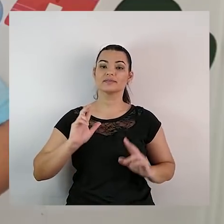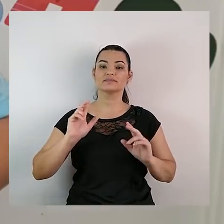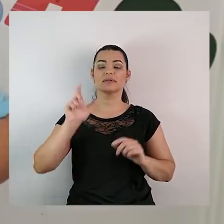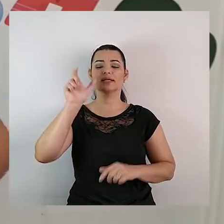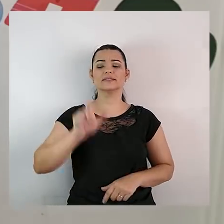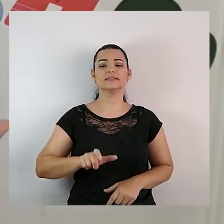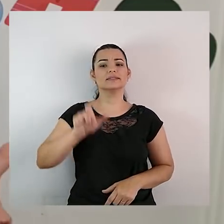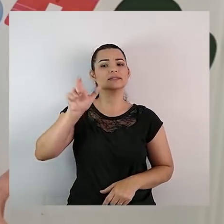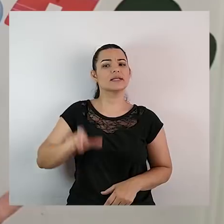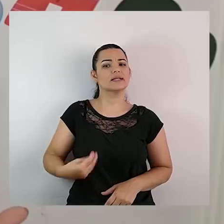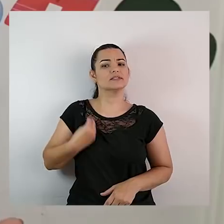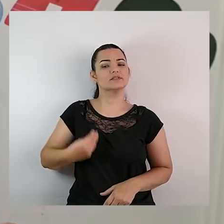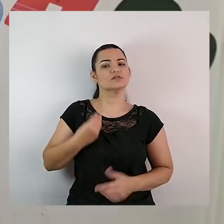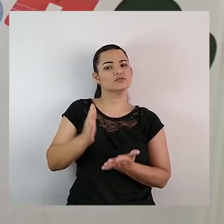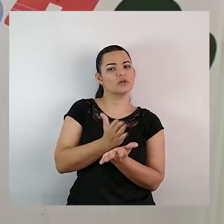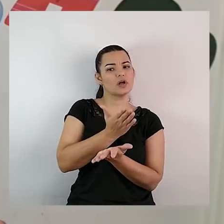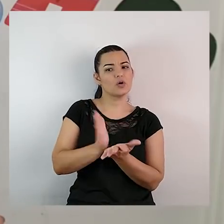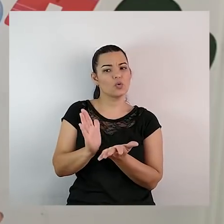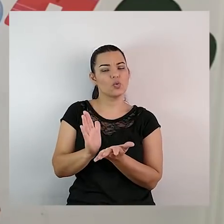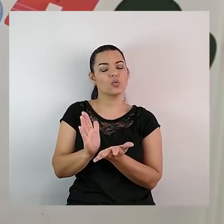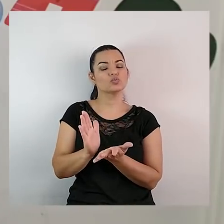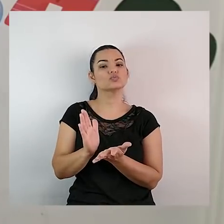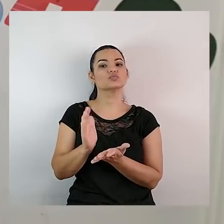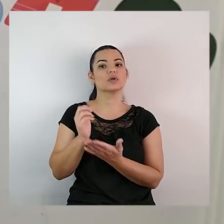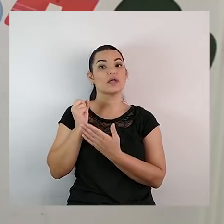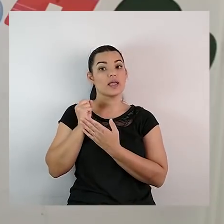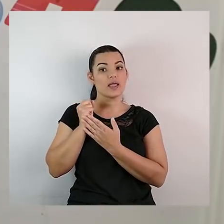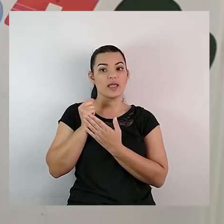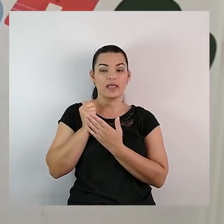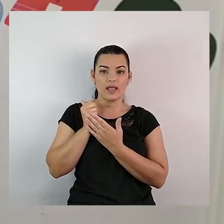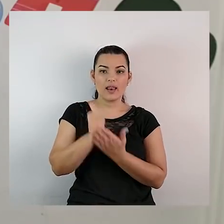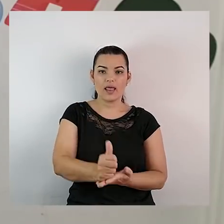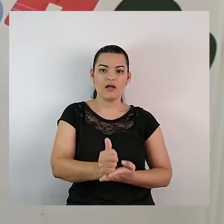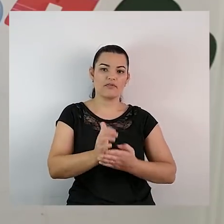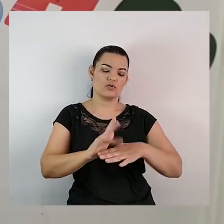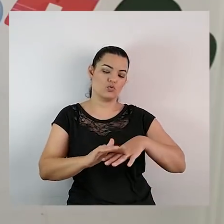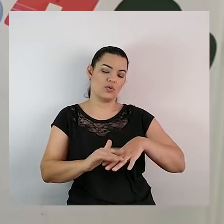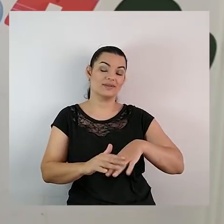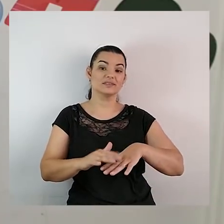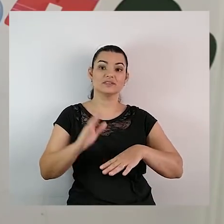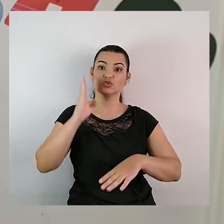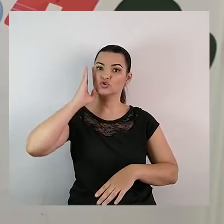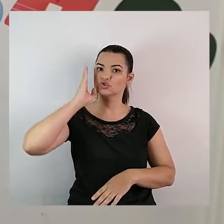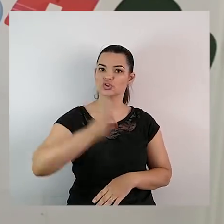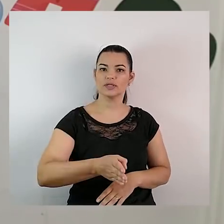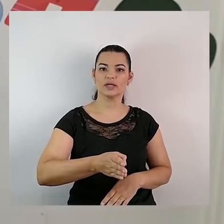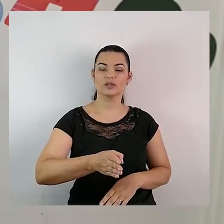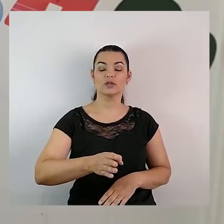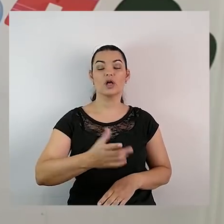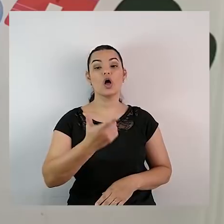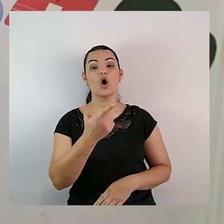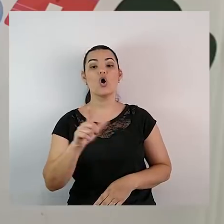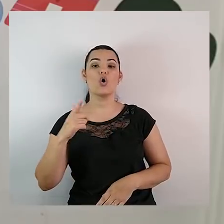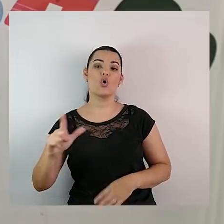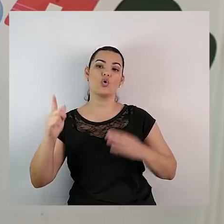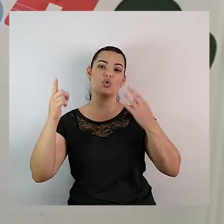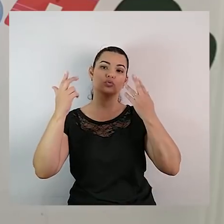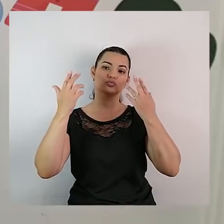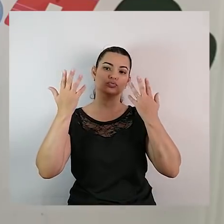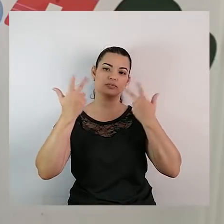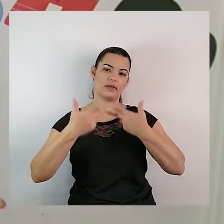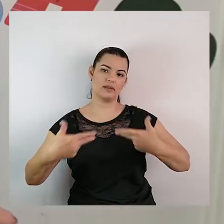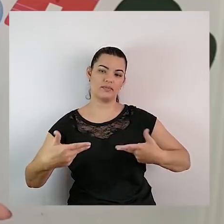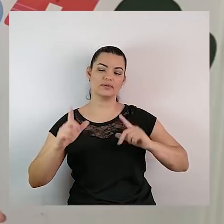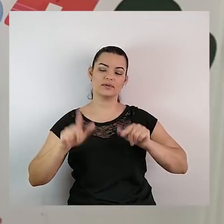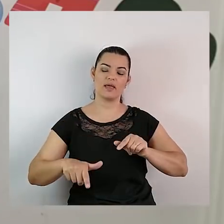vivos que são transmissores diretos da doença, outros que são intermediários nesse processo.